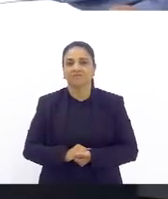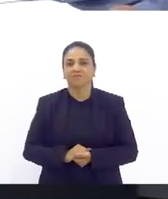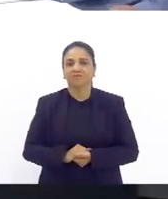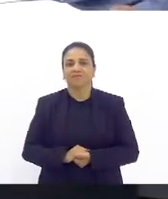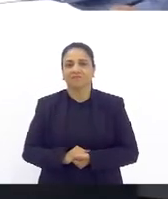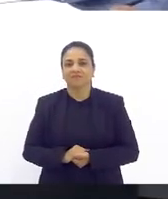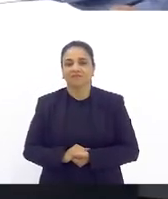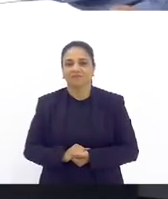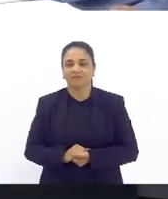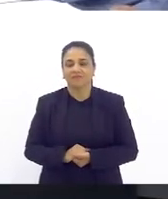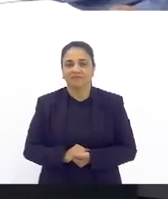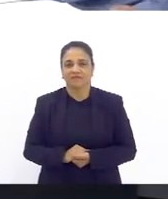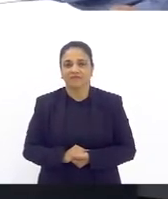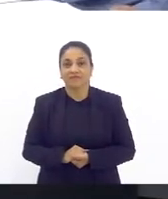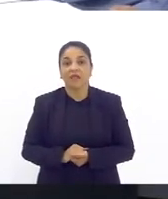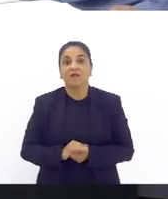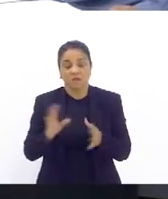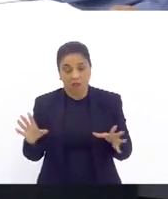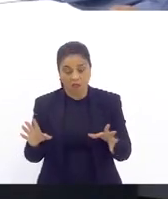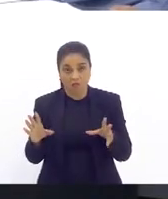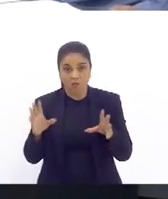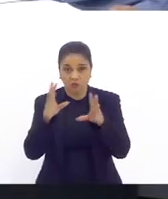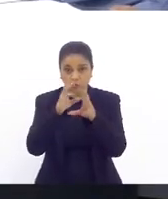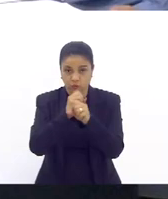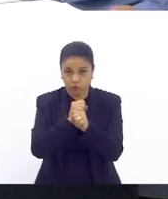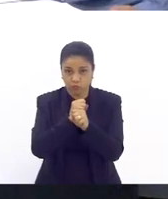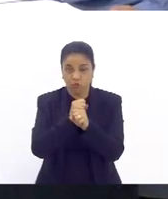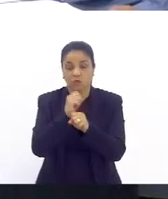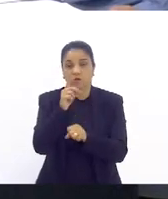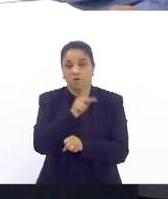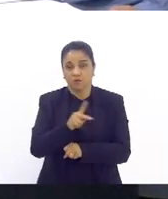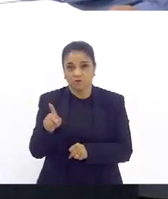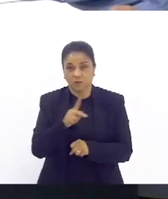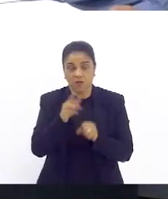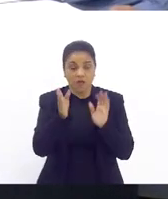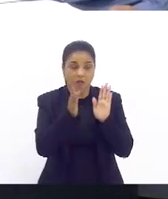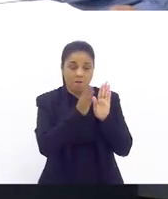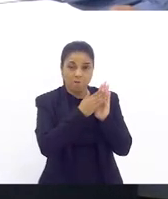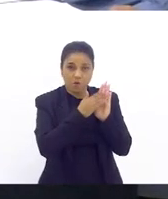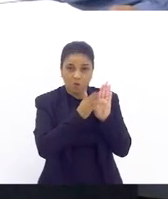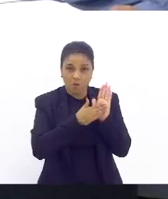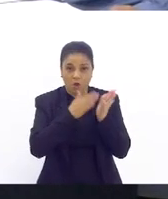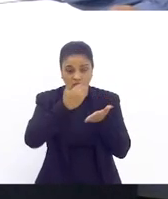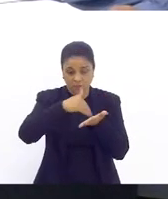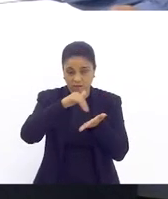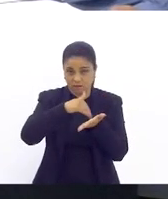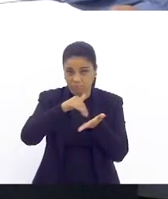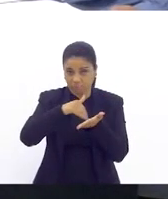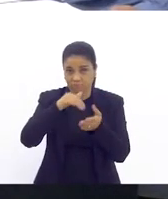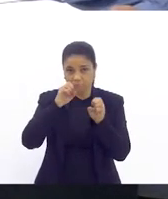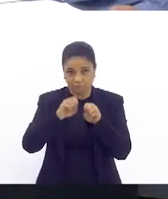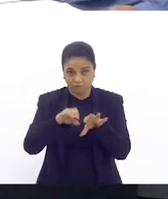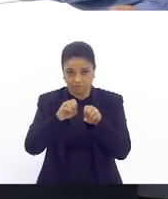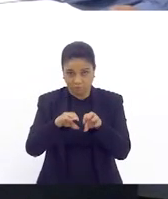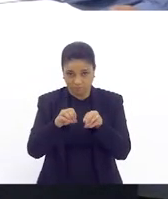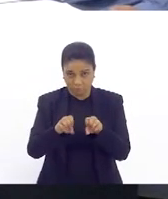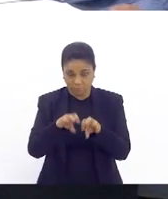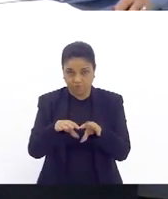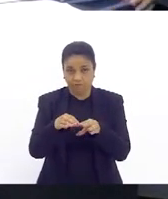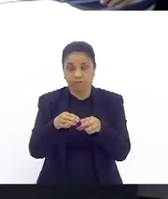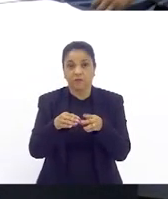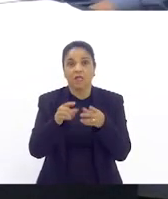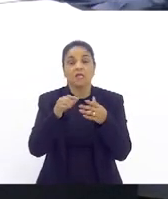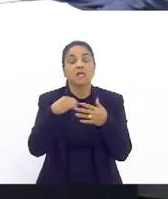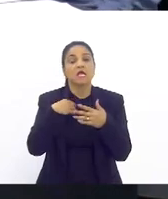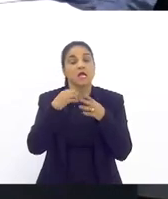só para contextualizar Professor a proposta trazida pela secretaria de educação então a secretaria de educação